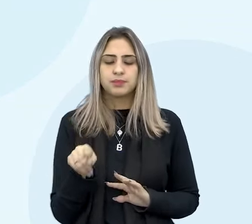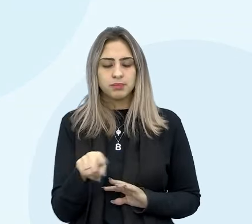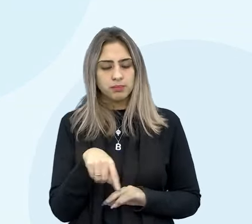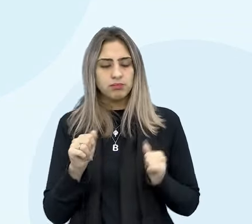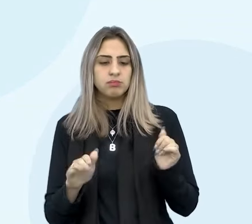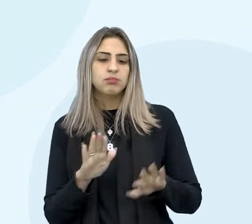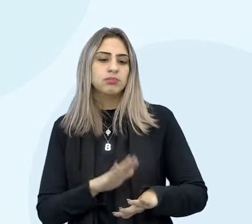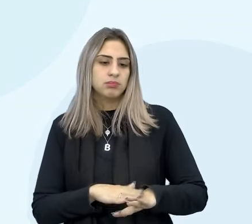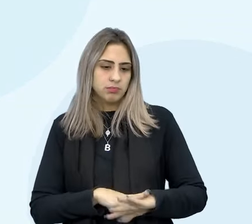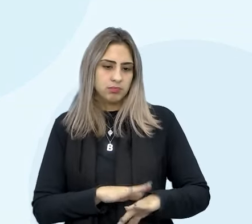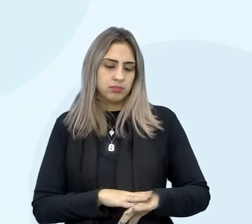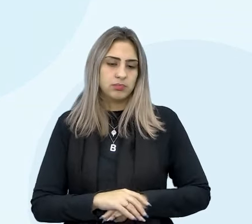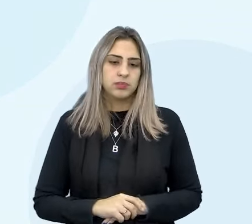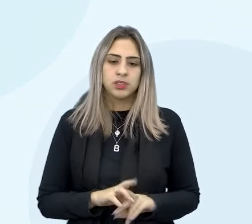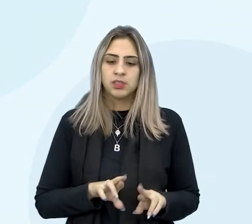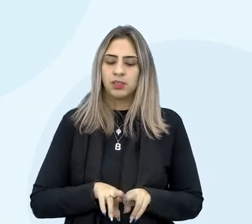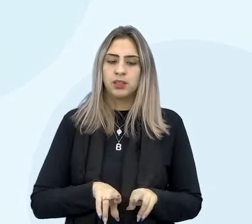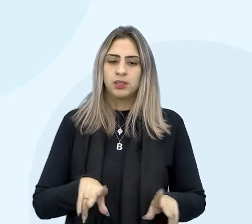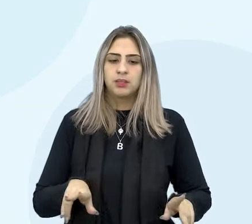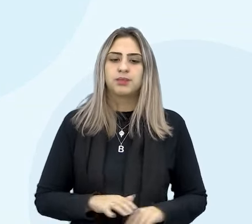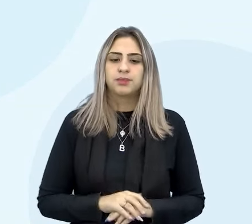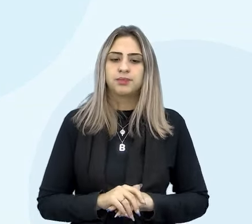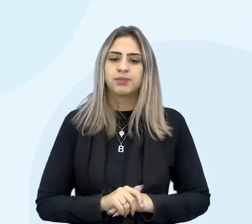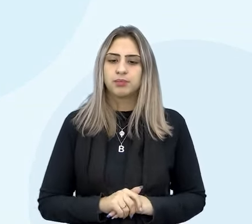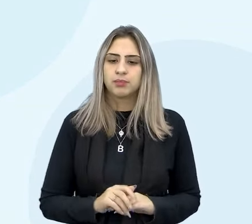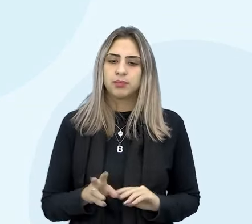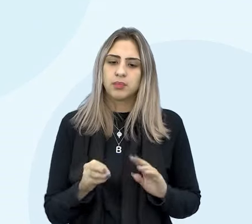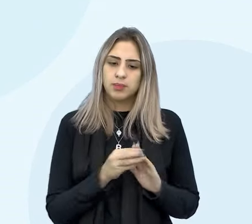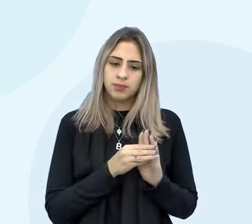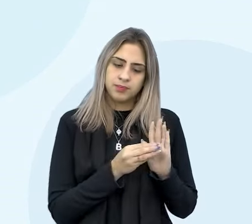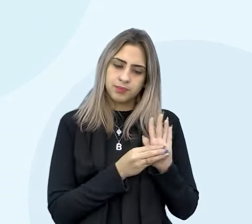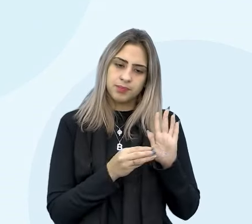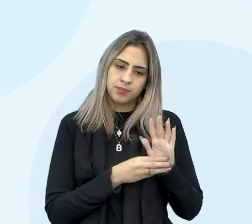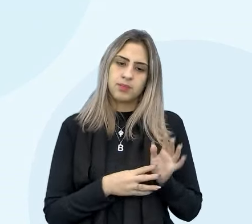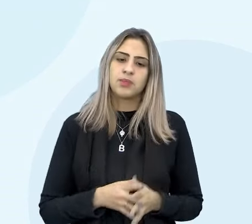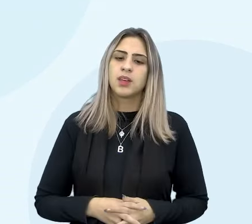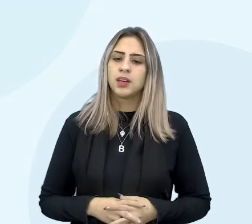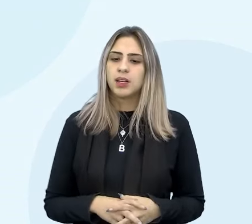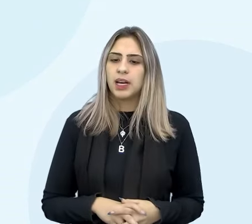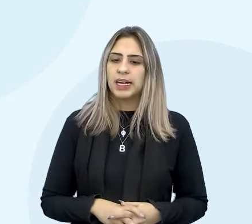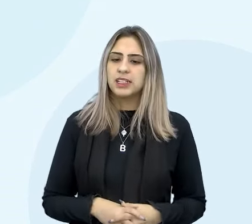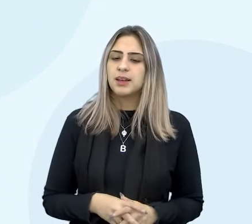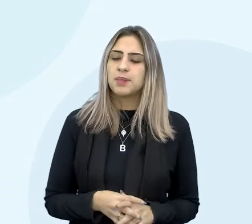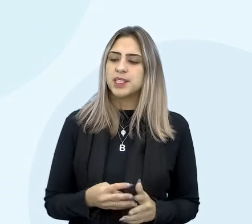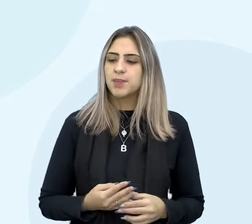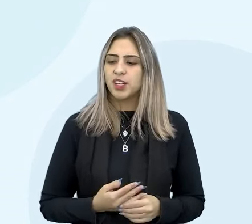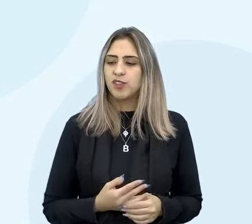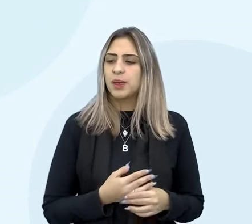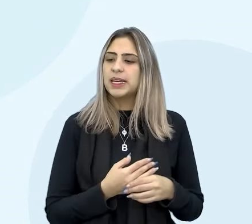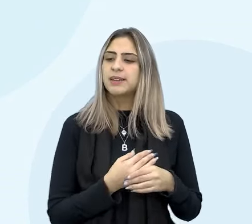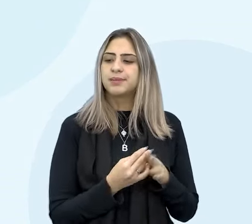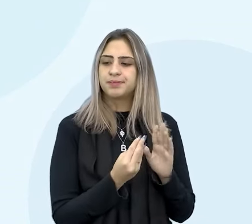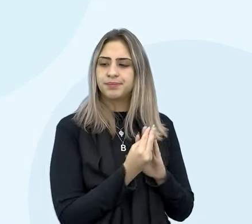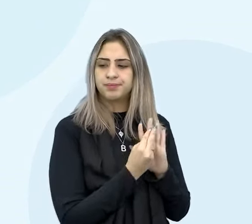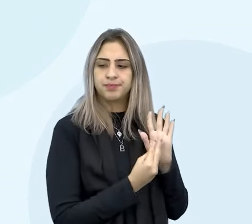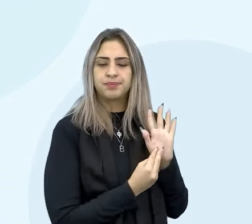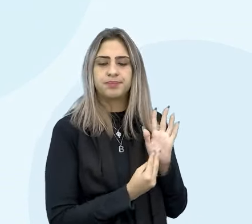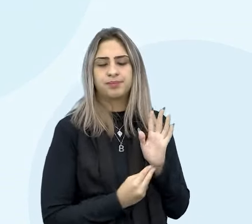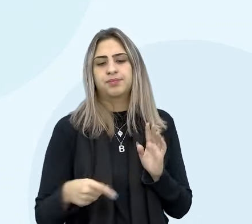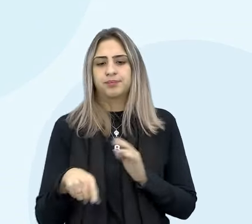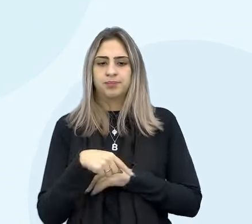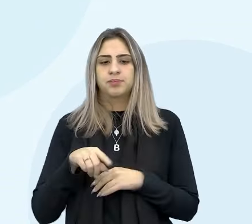podem fazendo em vários. Então, a gente deixou aí as telas principais para ir guiando vocês, mas o ambiente Ava, né, sempre foi bem